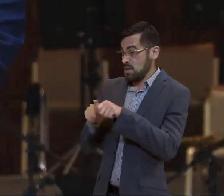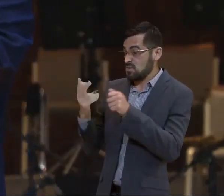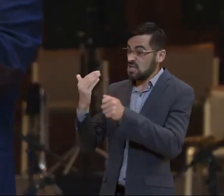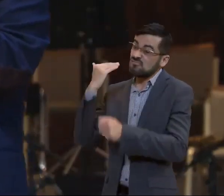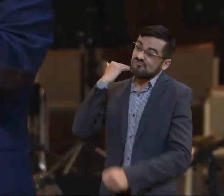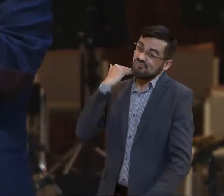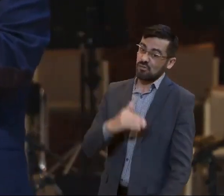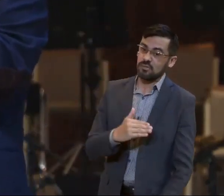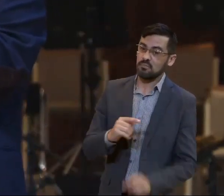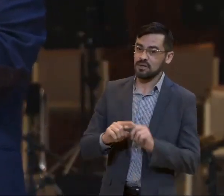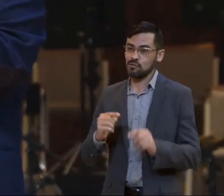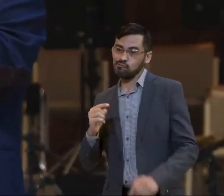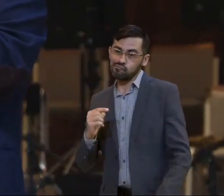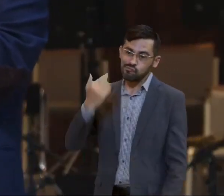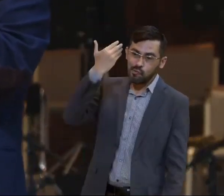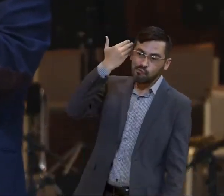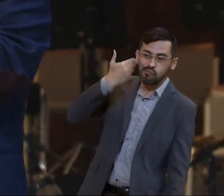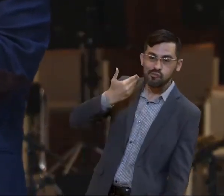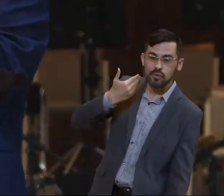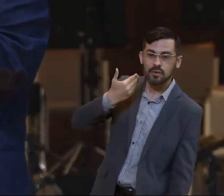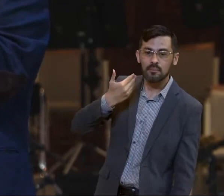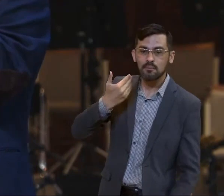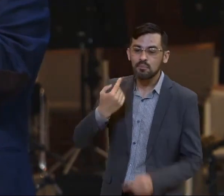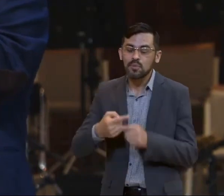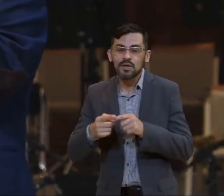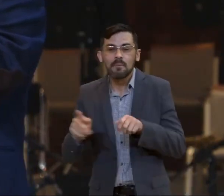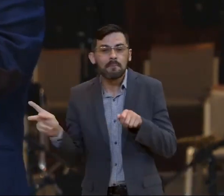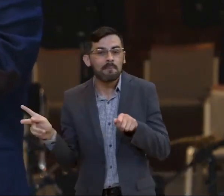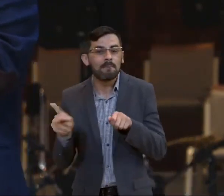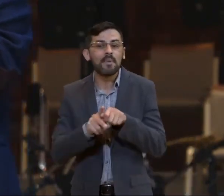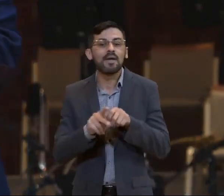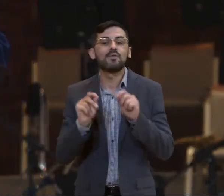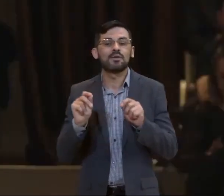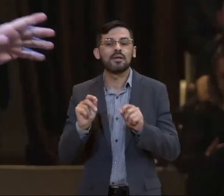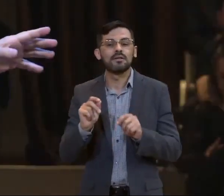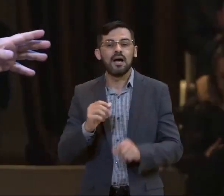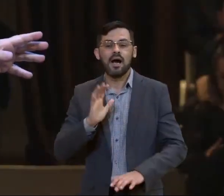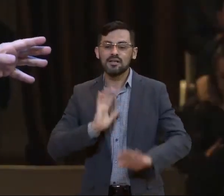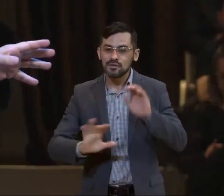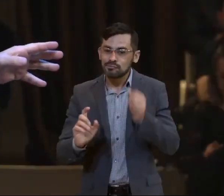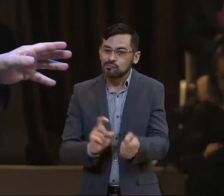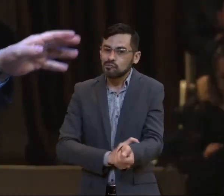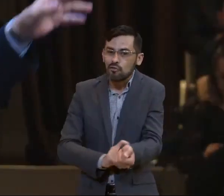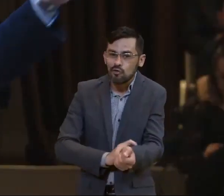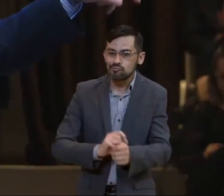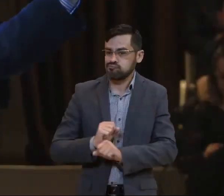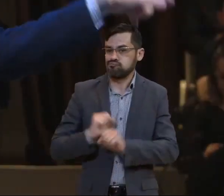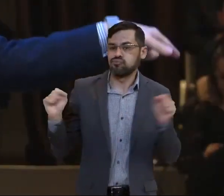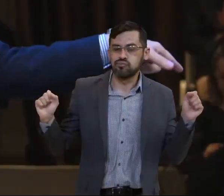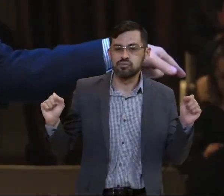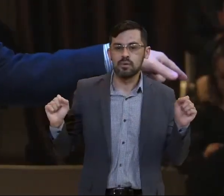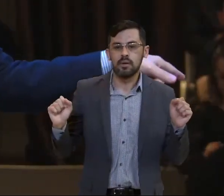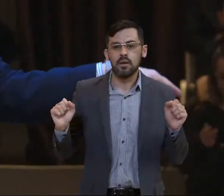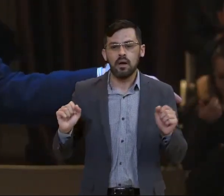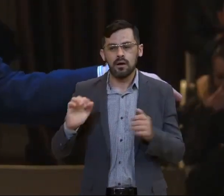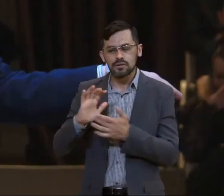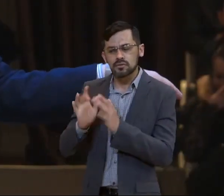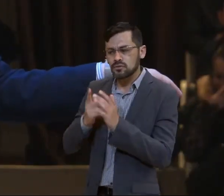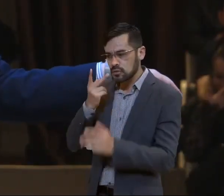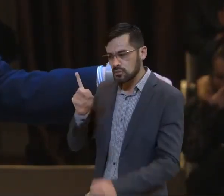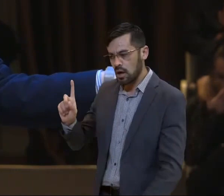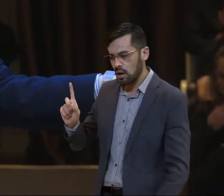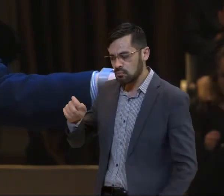da cabeça. Ele era assim. E Jesus olha para ele e diz assim: põe a tua espada no